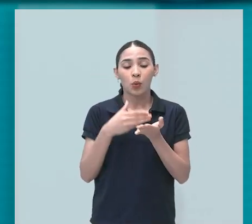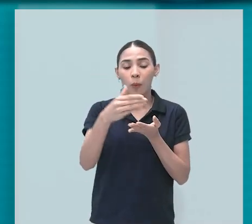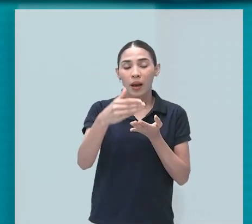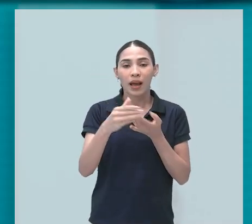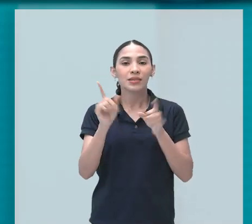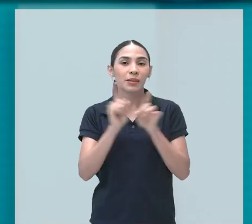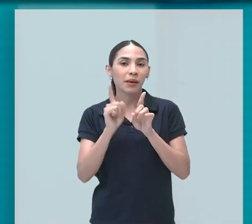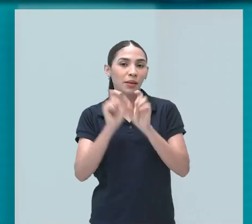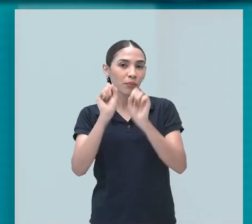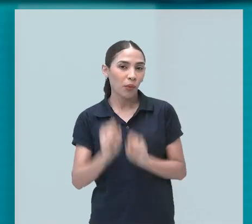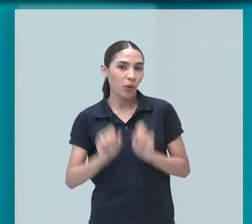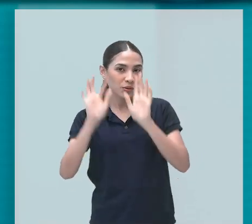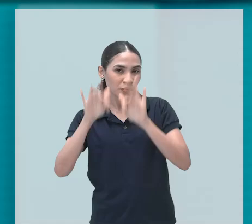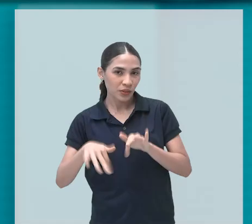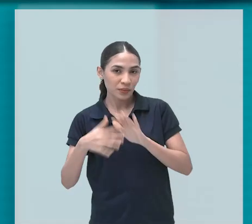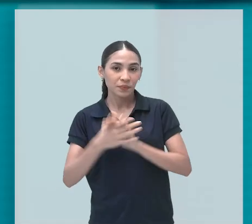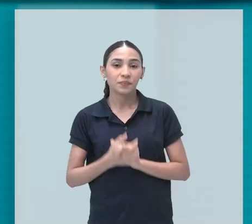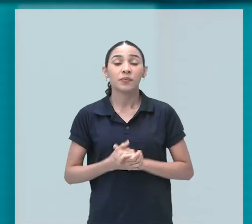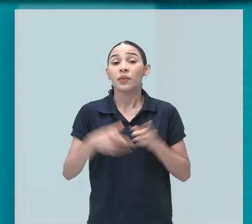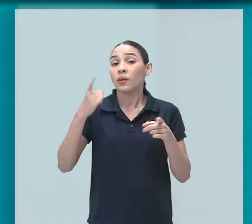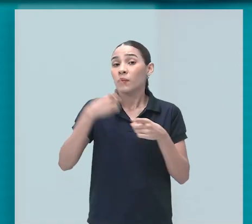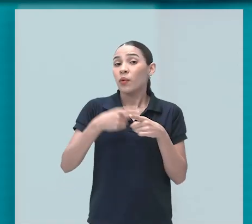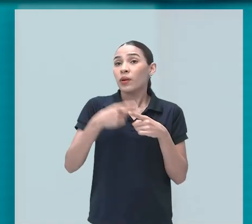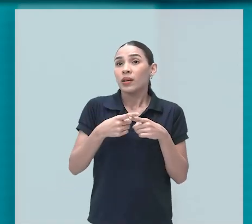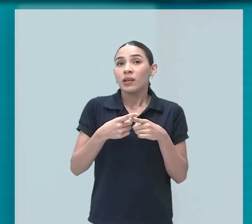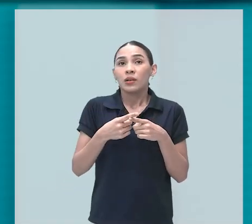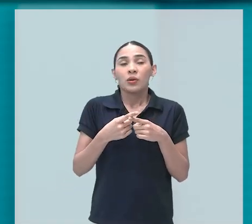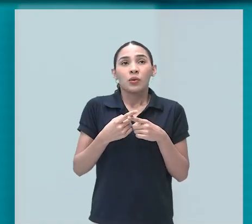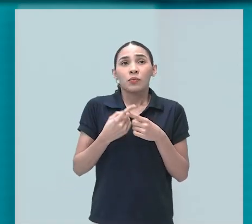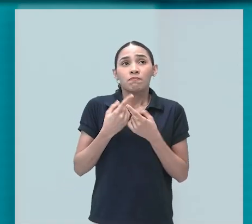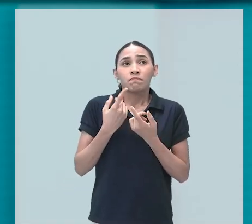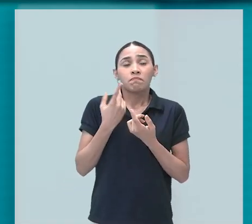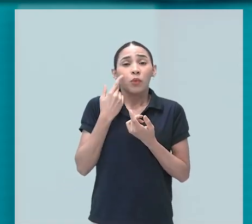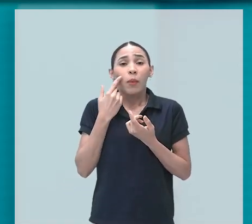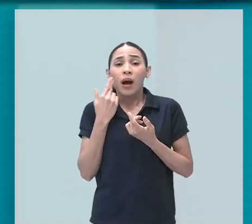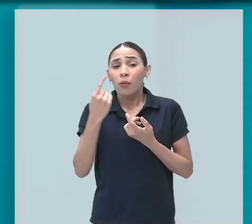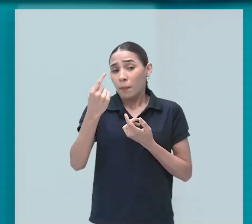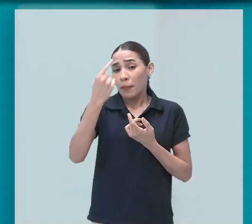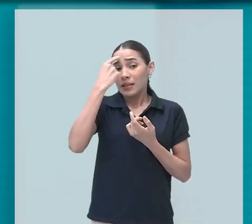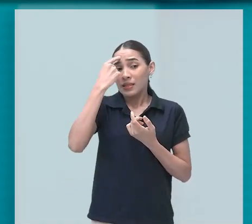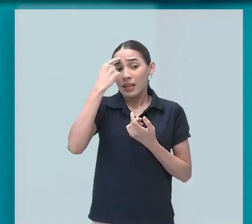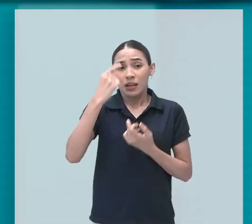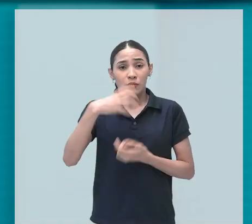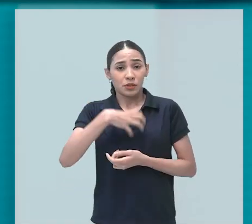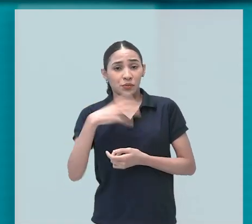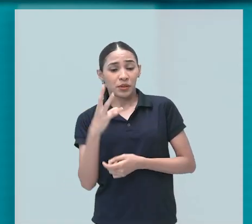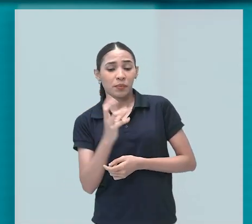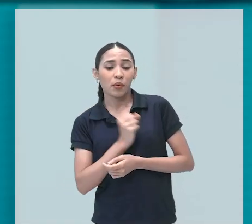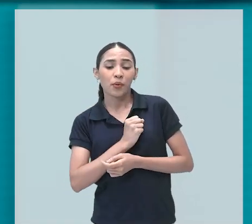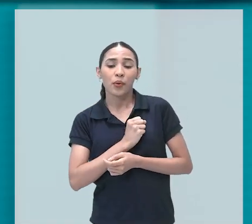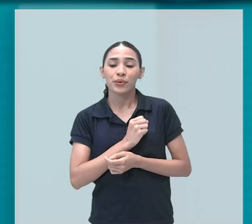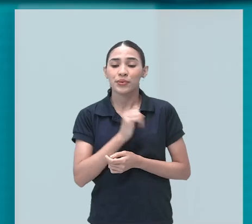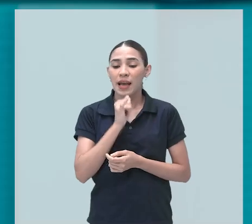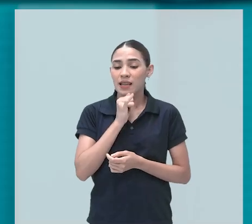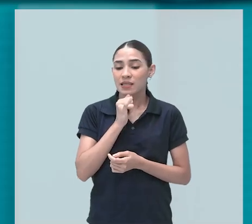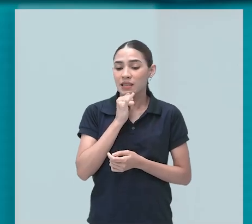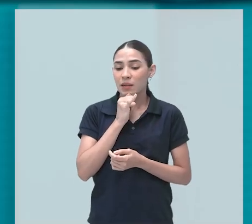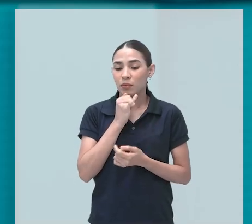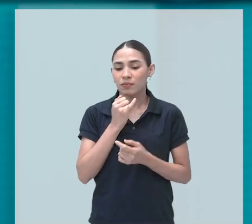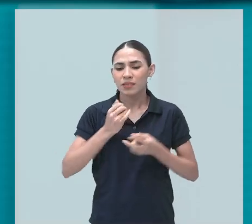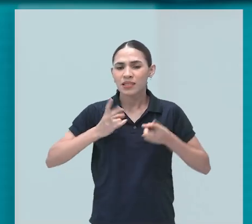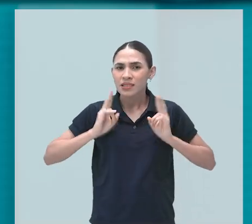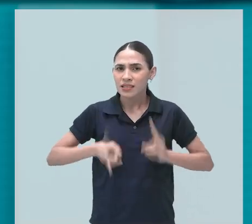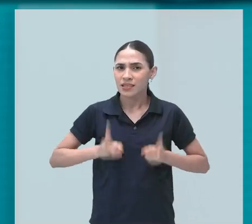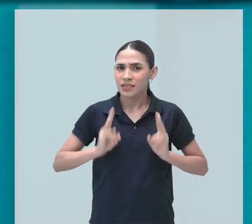e pode sim ter um fim. Porque até então era comum pensar que o sentimento amoroso seria algo que